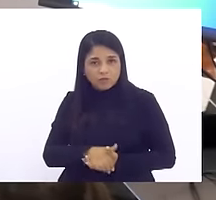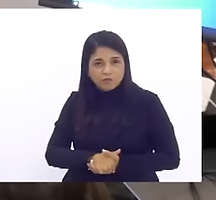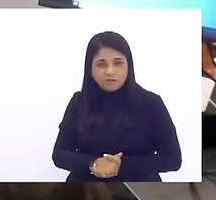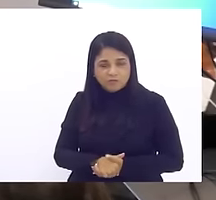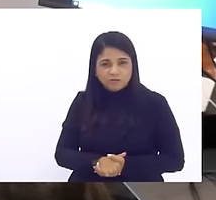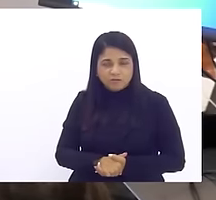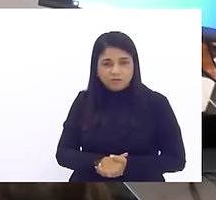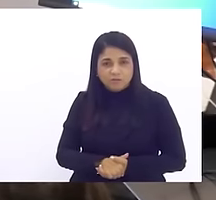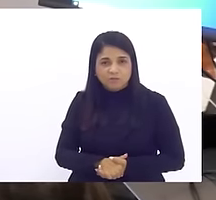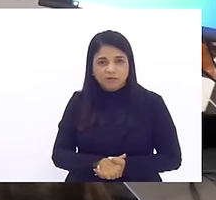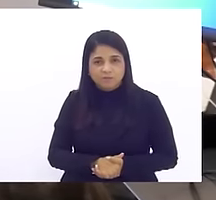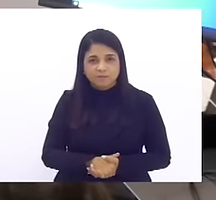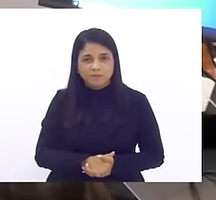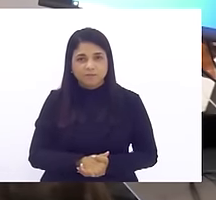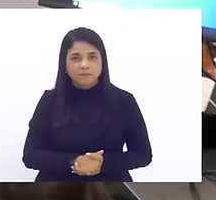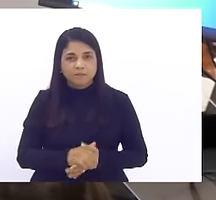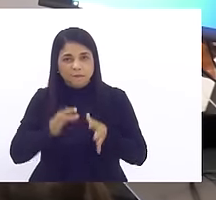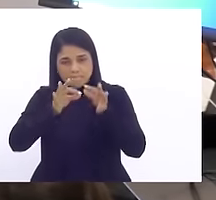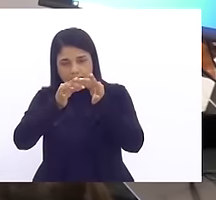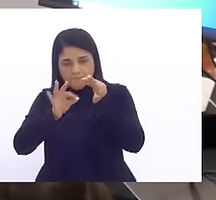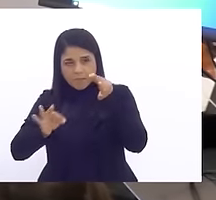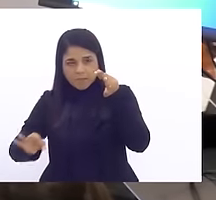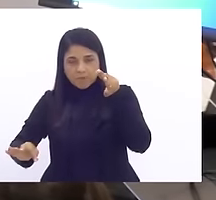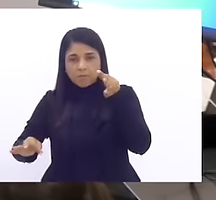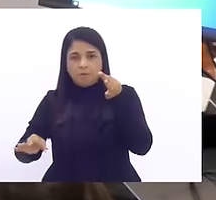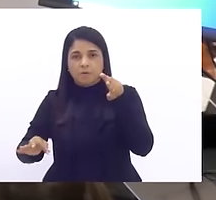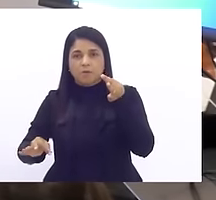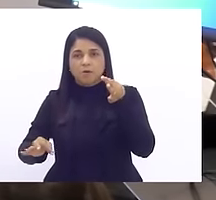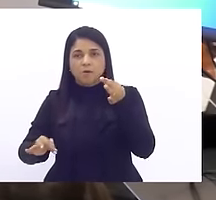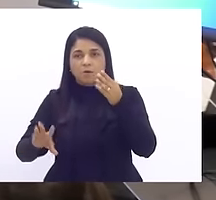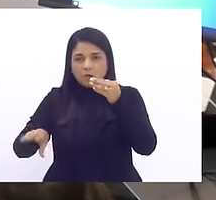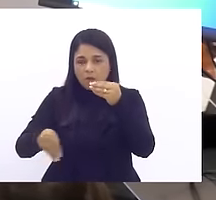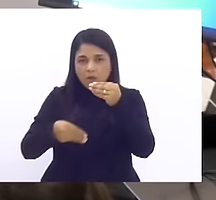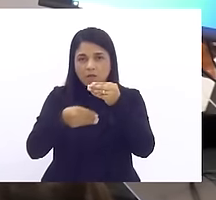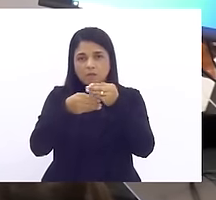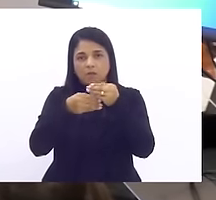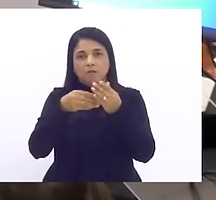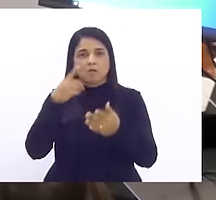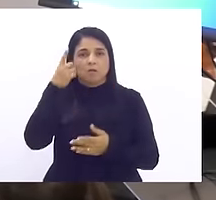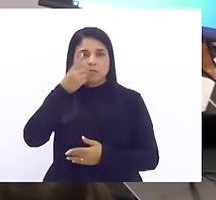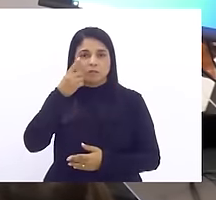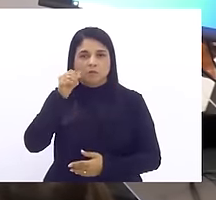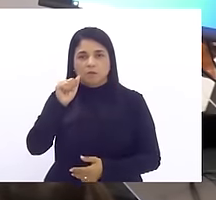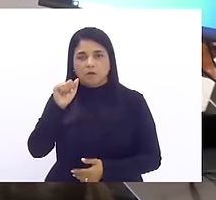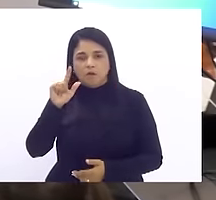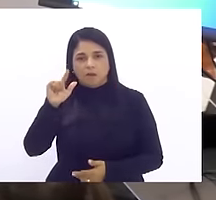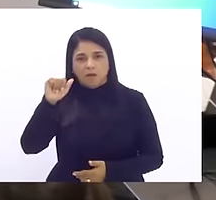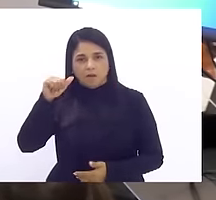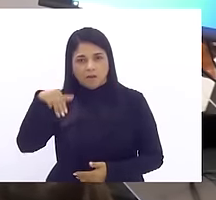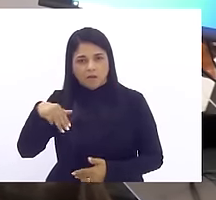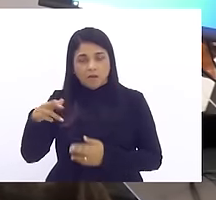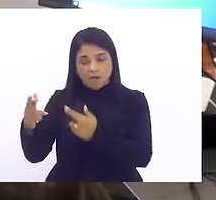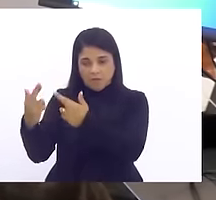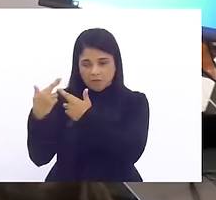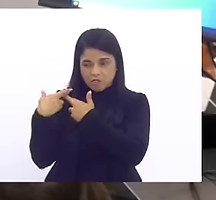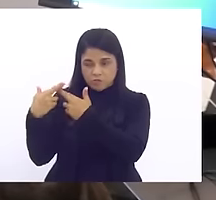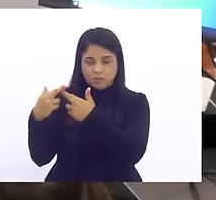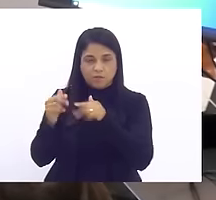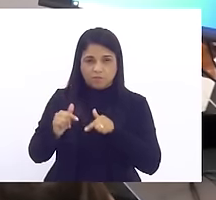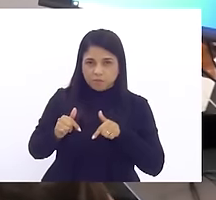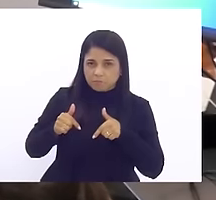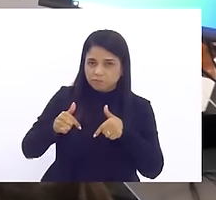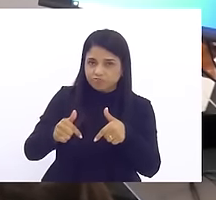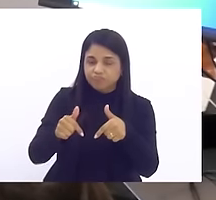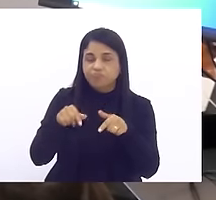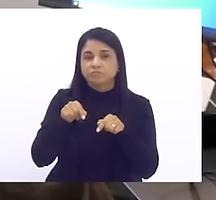só para alongar muito eu queria que fazer um adendo ao Alan que eu responsável pelas operações